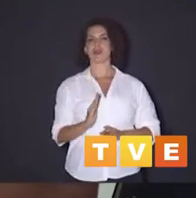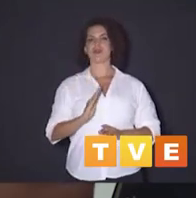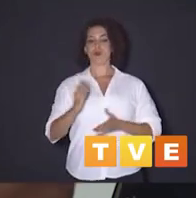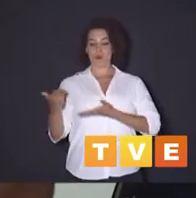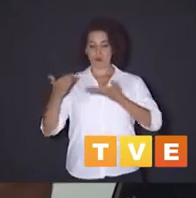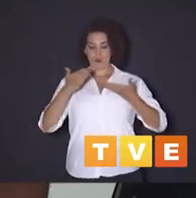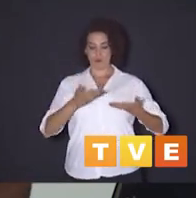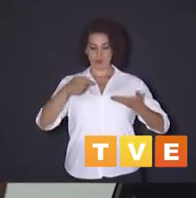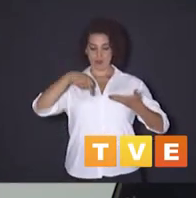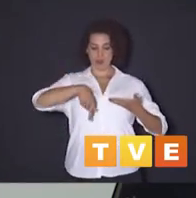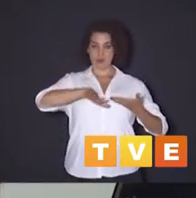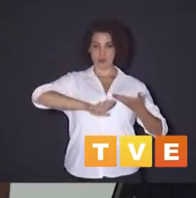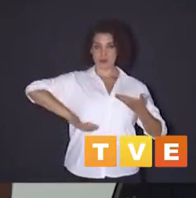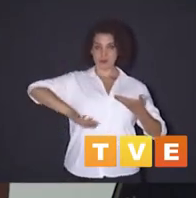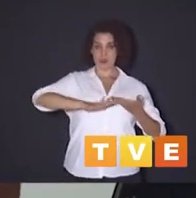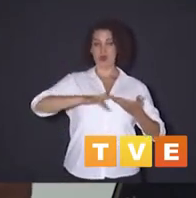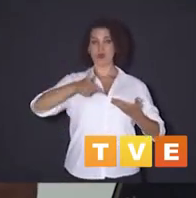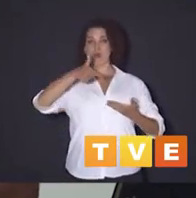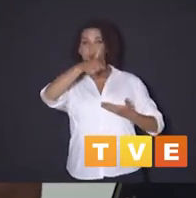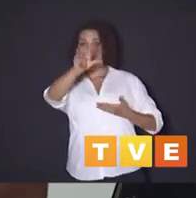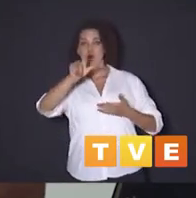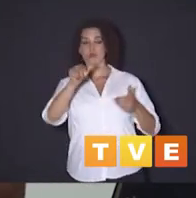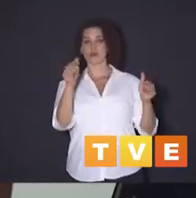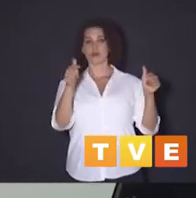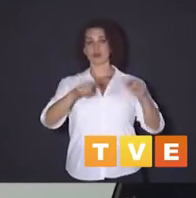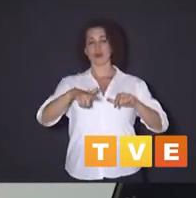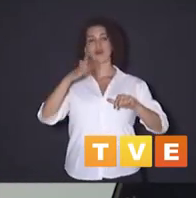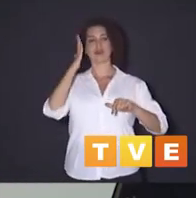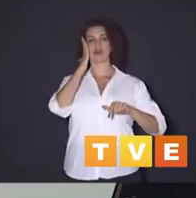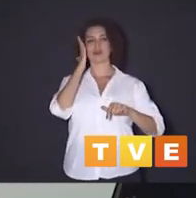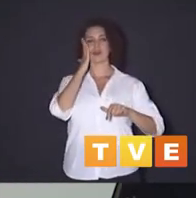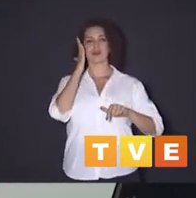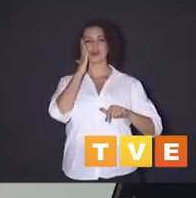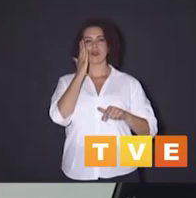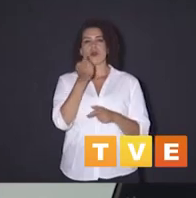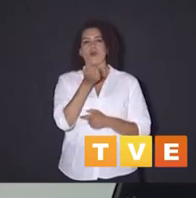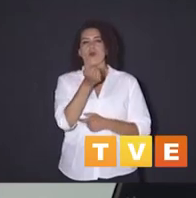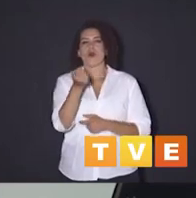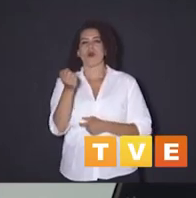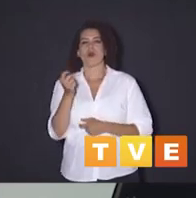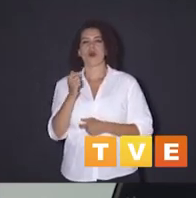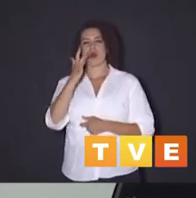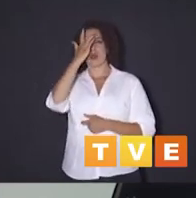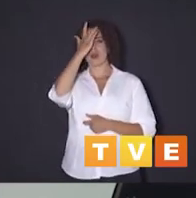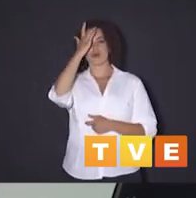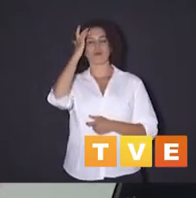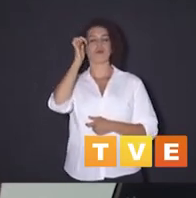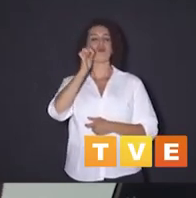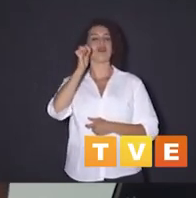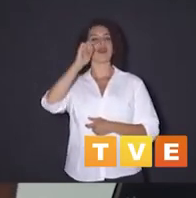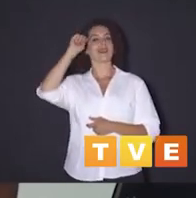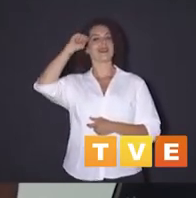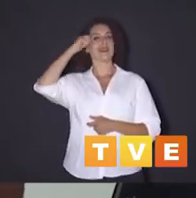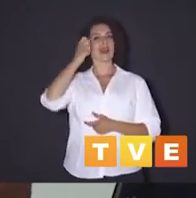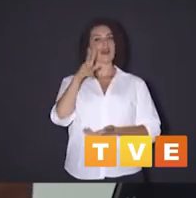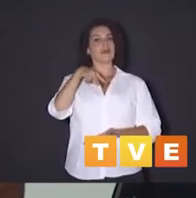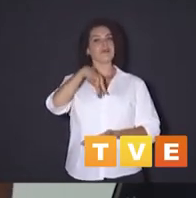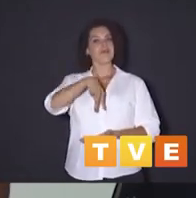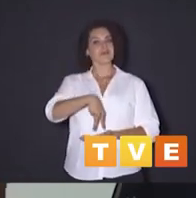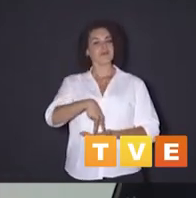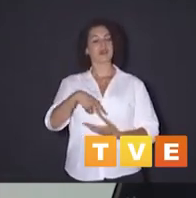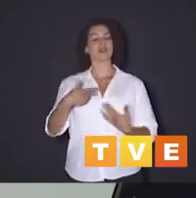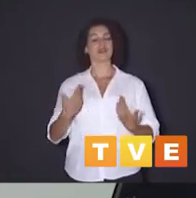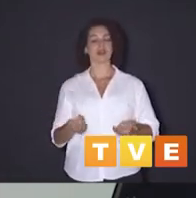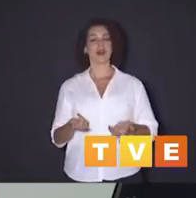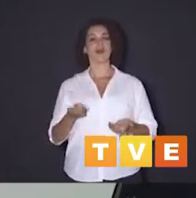ou pré determinado lugar que eu sei é que foi ínfima quantidade de mulheres negras que ali pisaram possivelmente